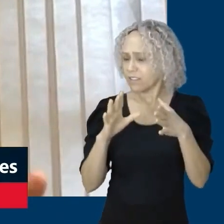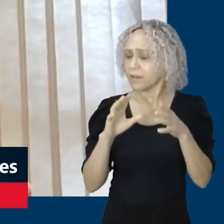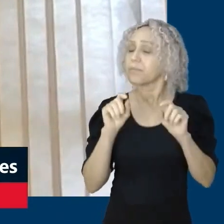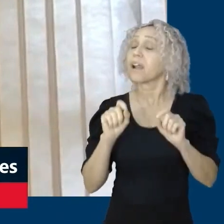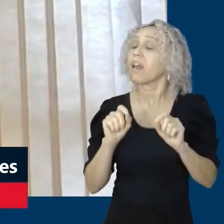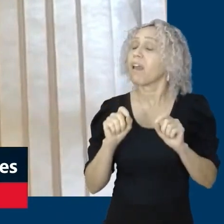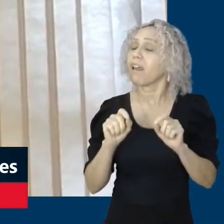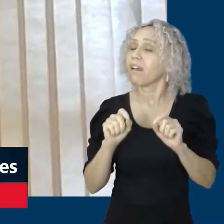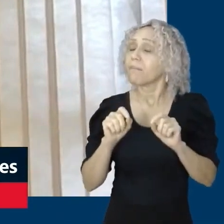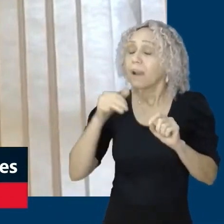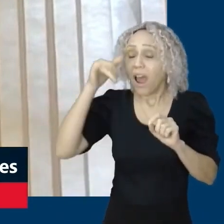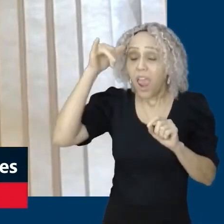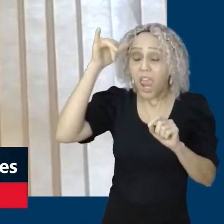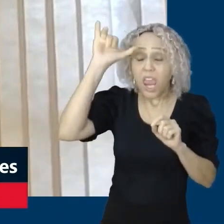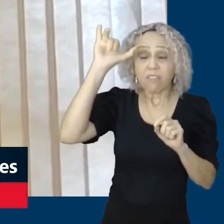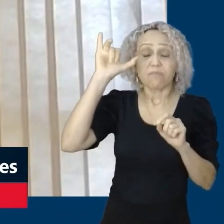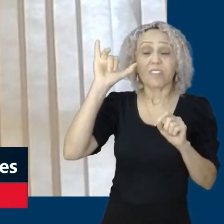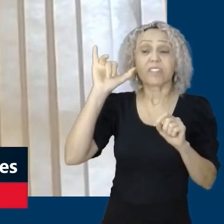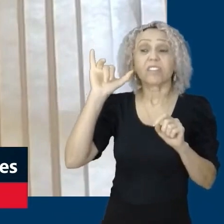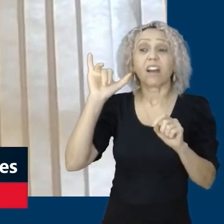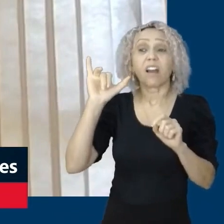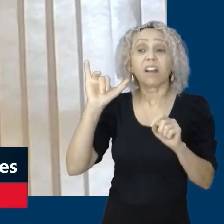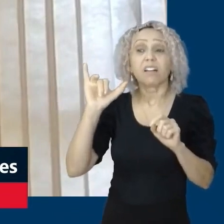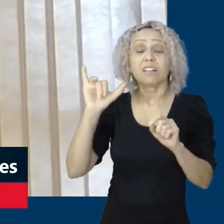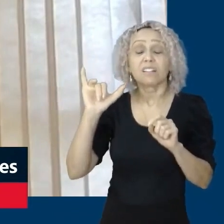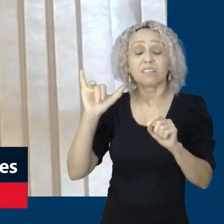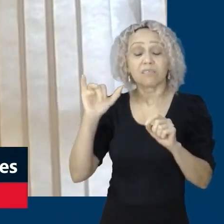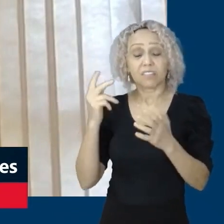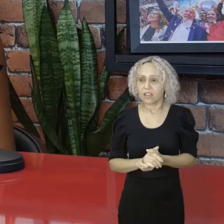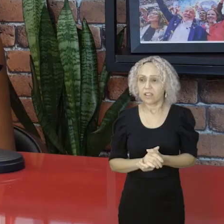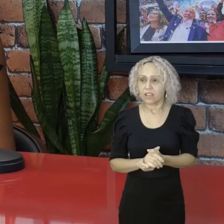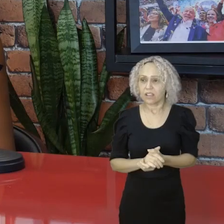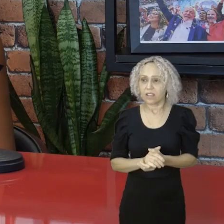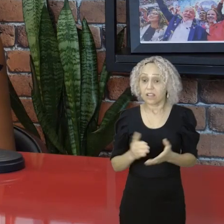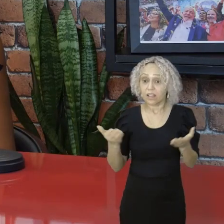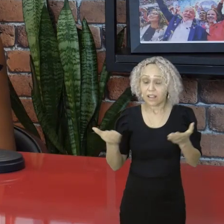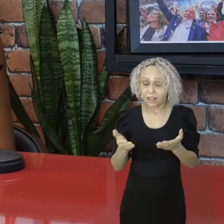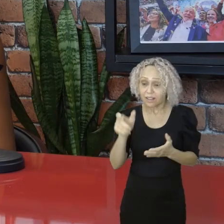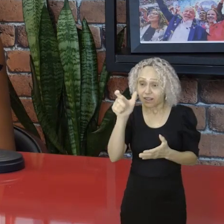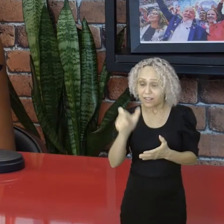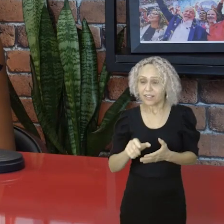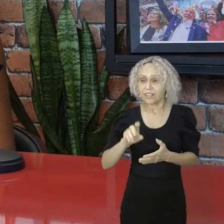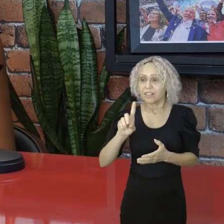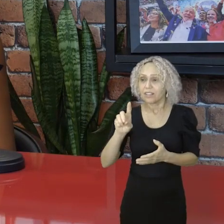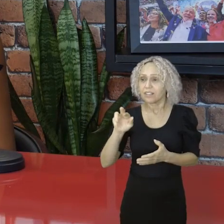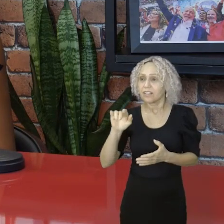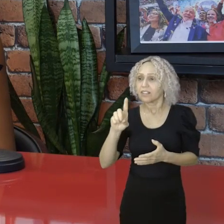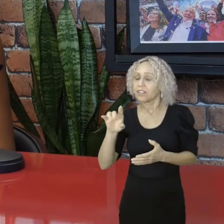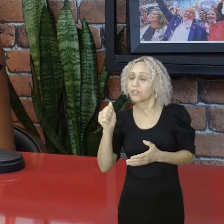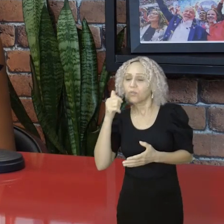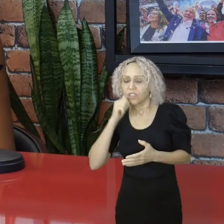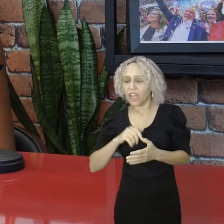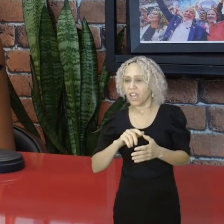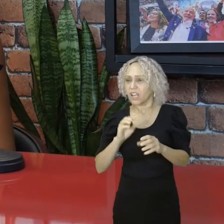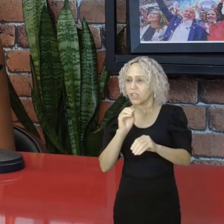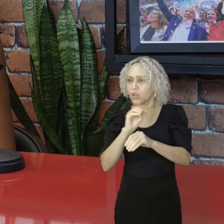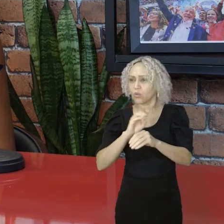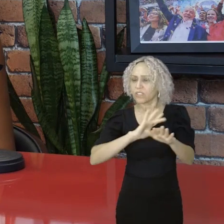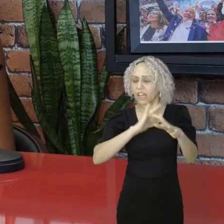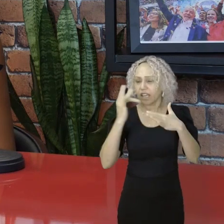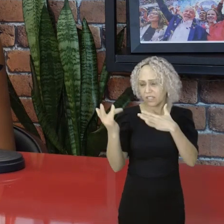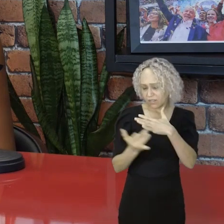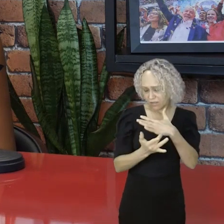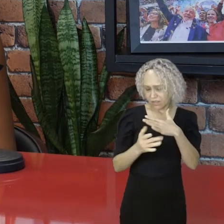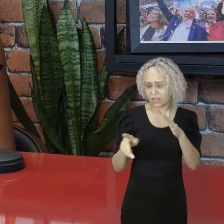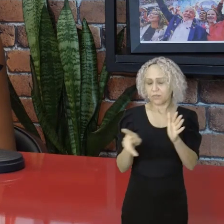passado, especialmente no 8 de janeiro, se repitam no país. Agora vamos saber da Duda Merini, gestora de redes